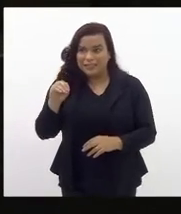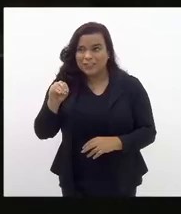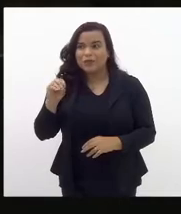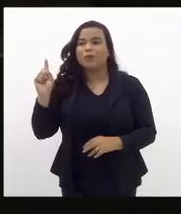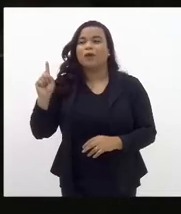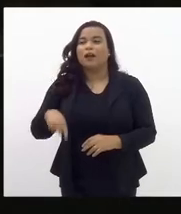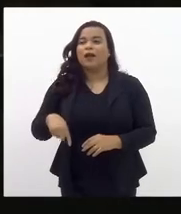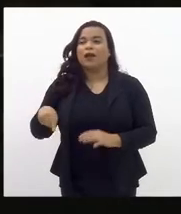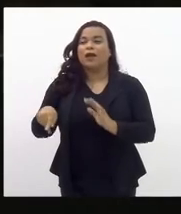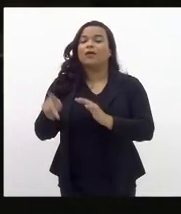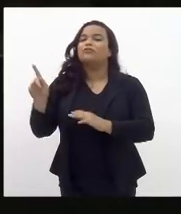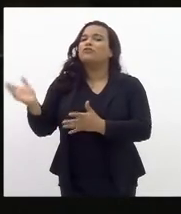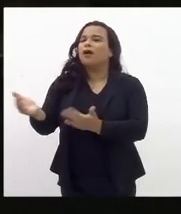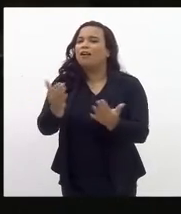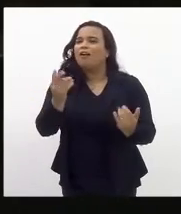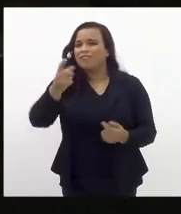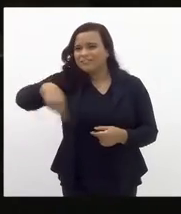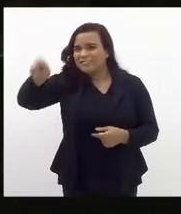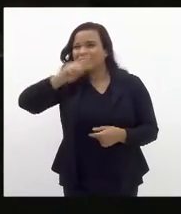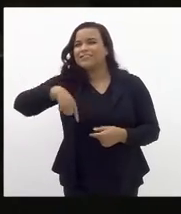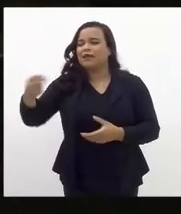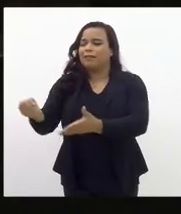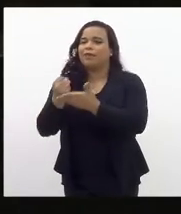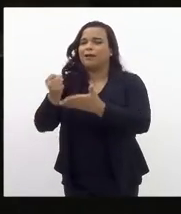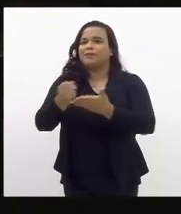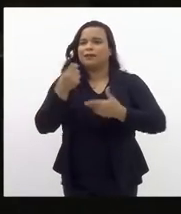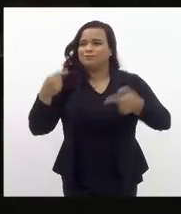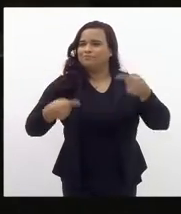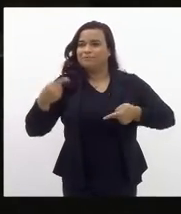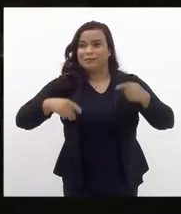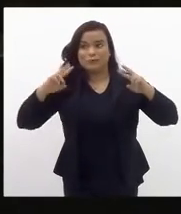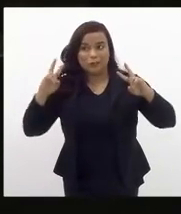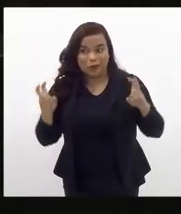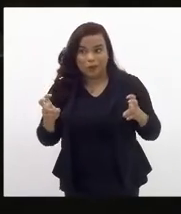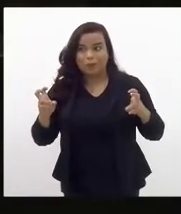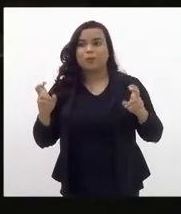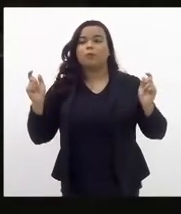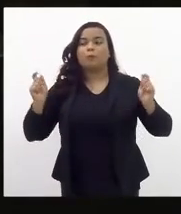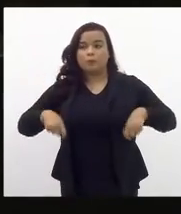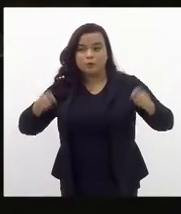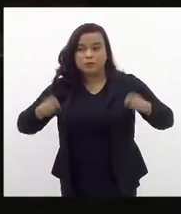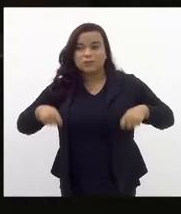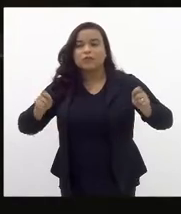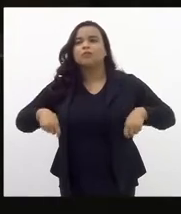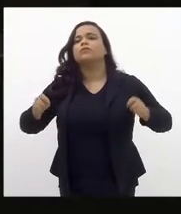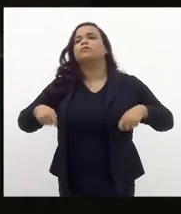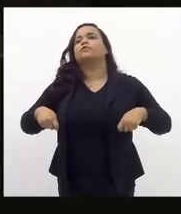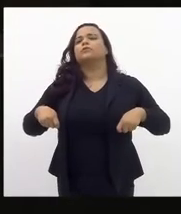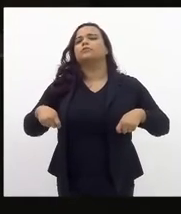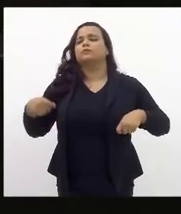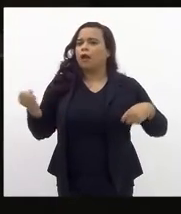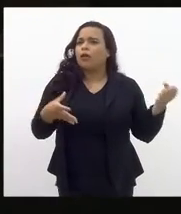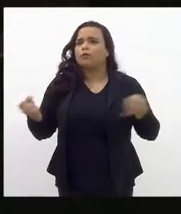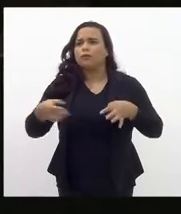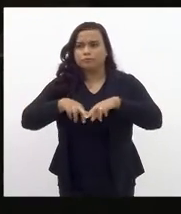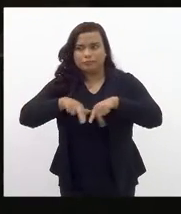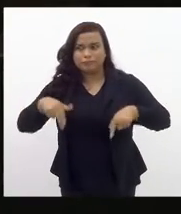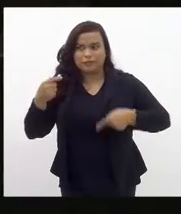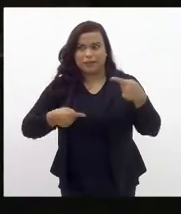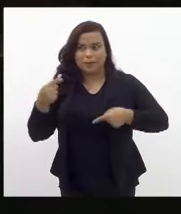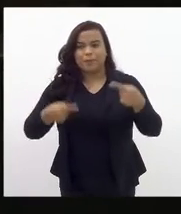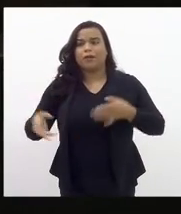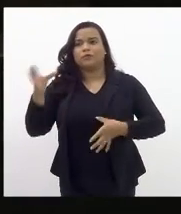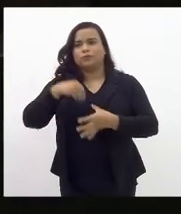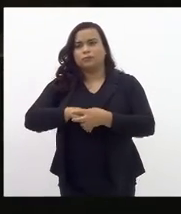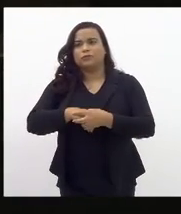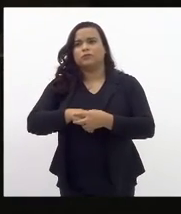jovens que têm trazido um debate concreto com relação à possibilidade de atualização dos debates dentro